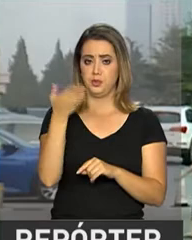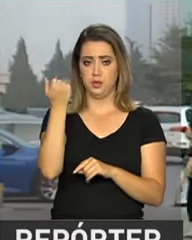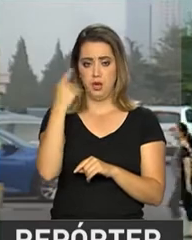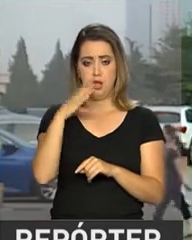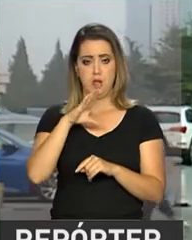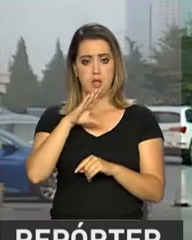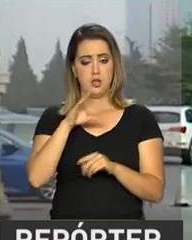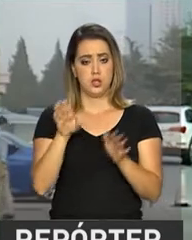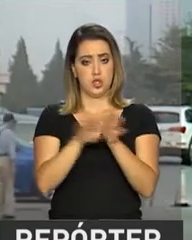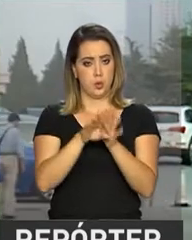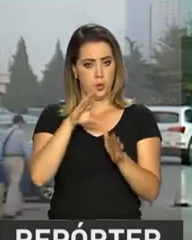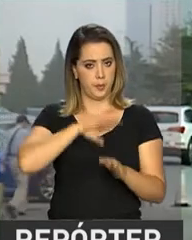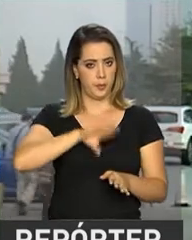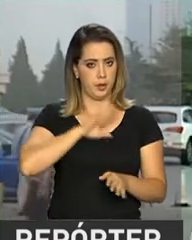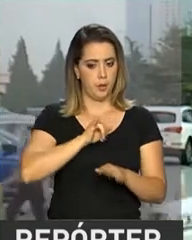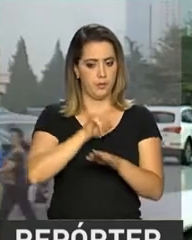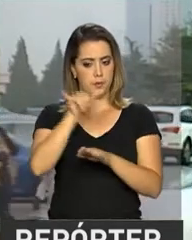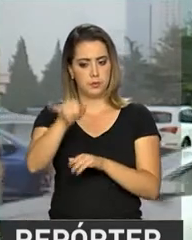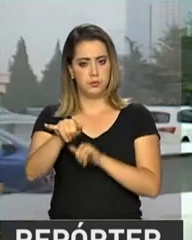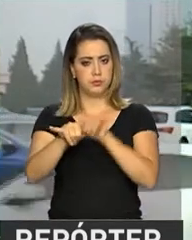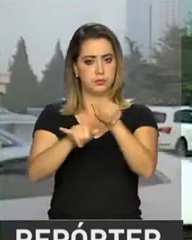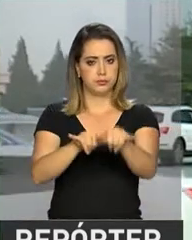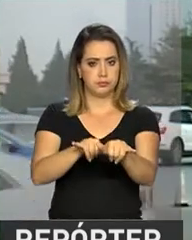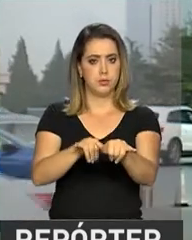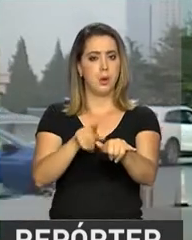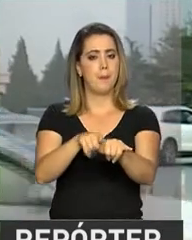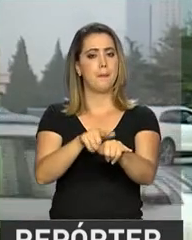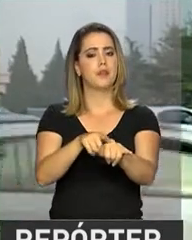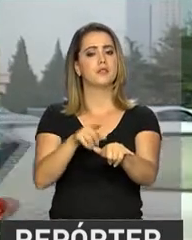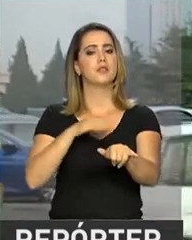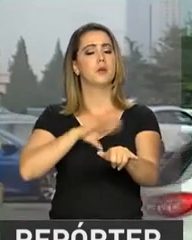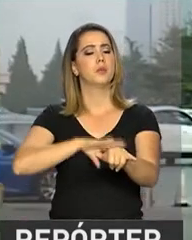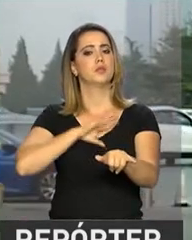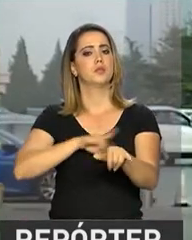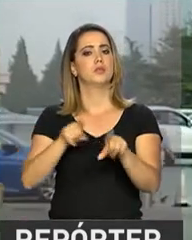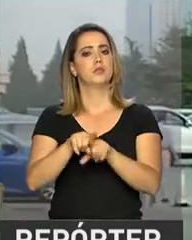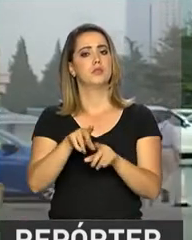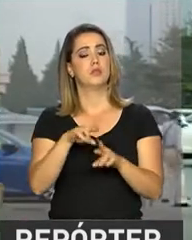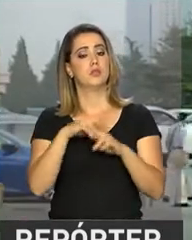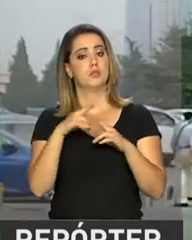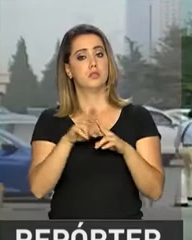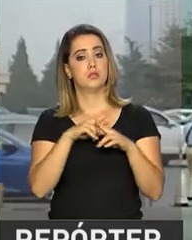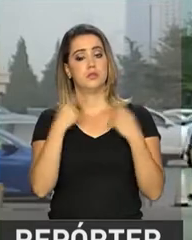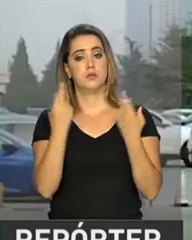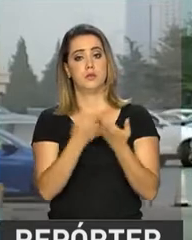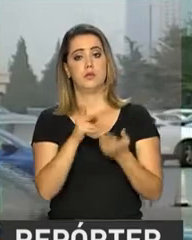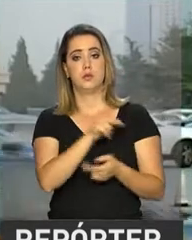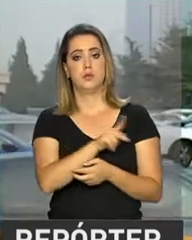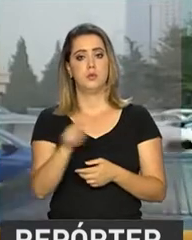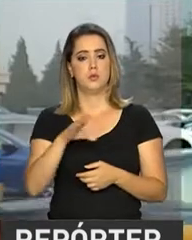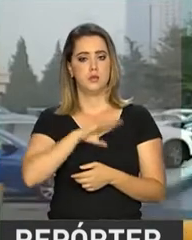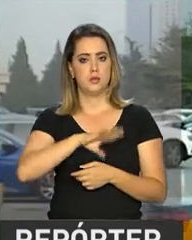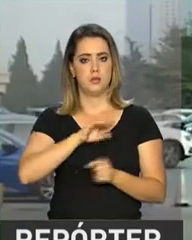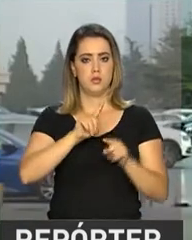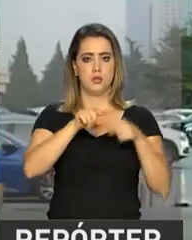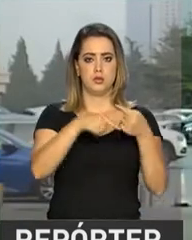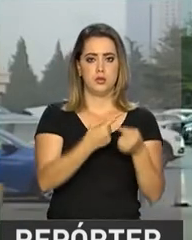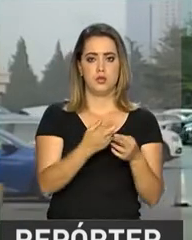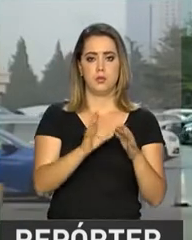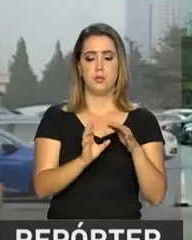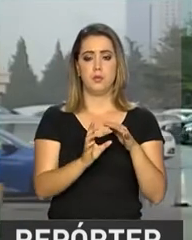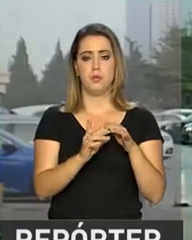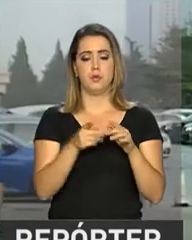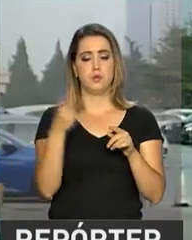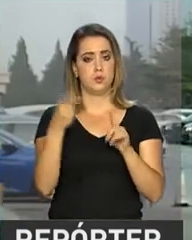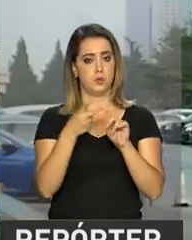em Portugal, Michel Temer se reuniu com o presidente Marcelo Rebelo e na parada no Cazaquistão teve encontro com